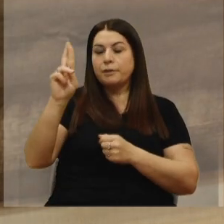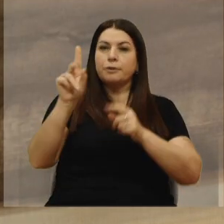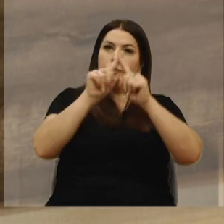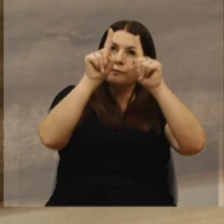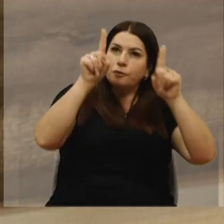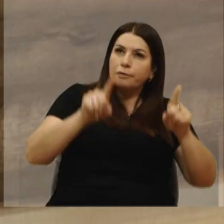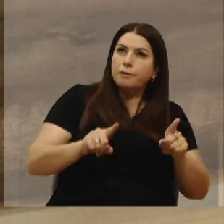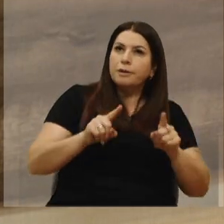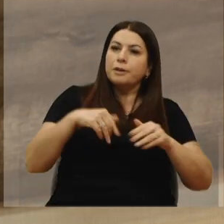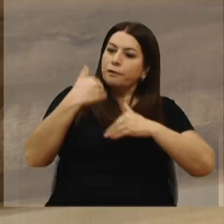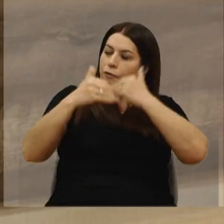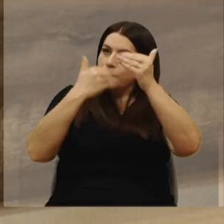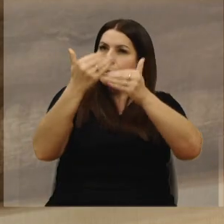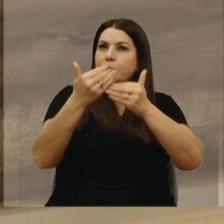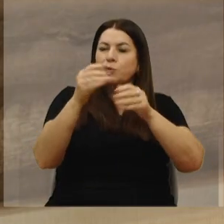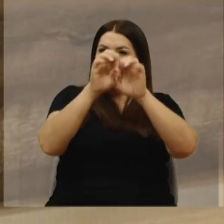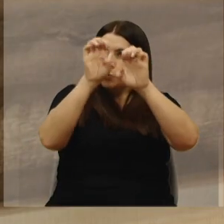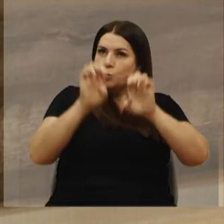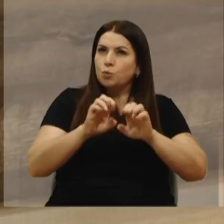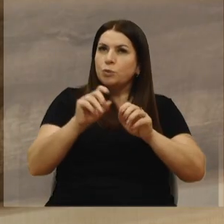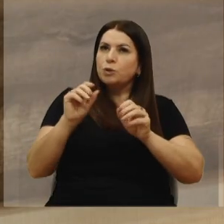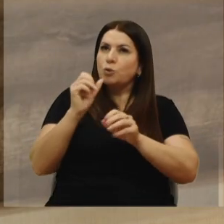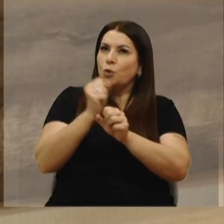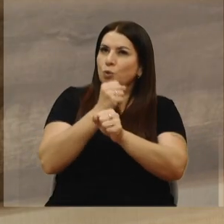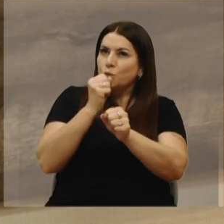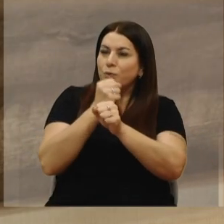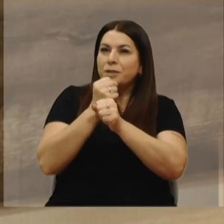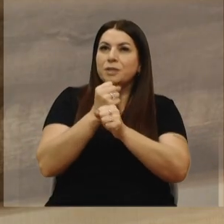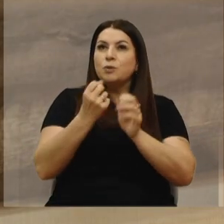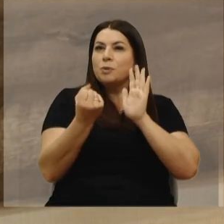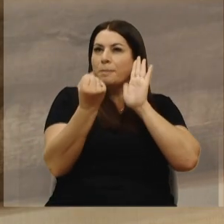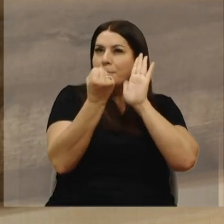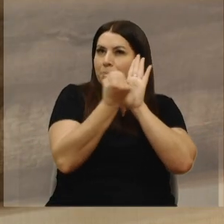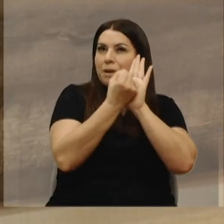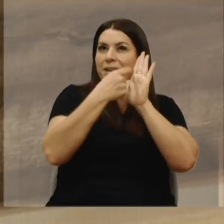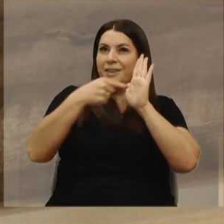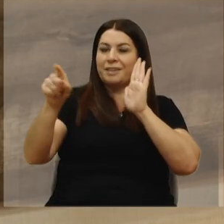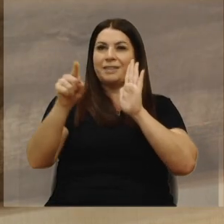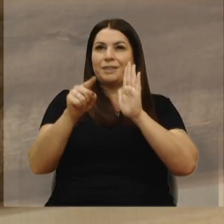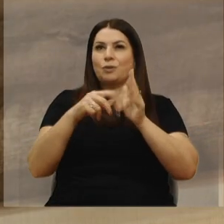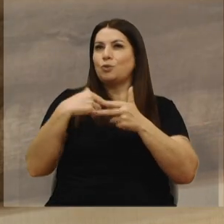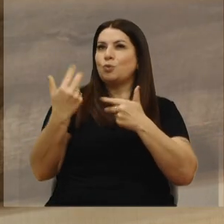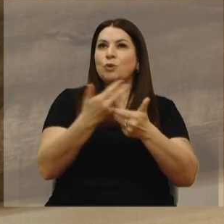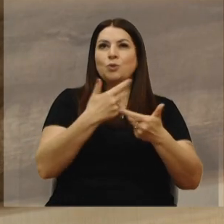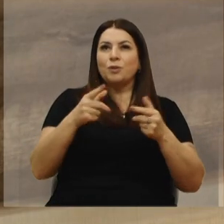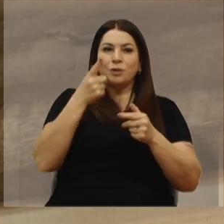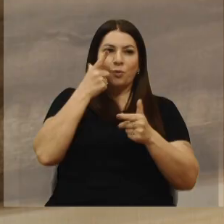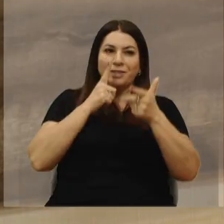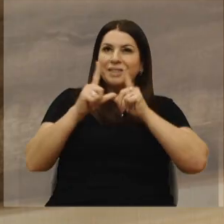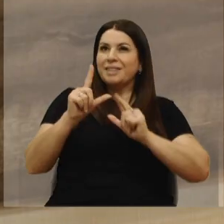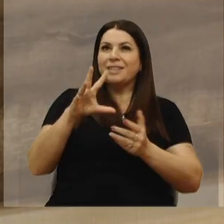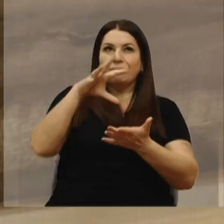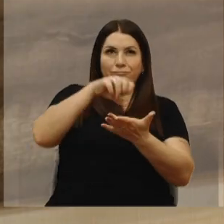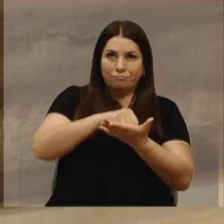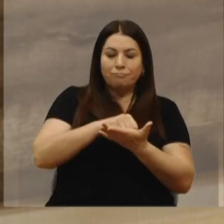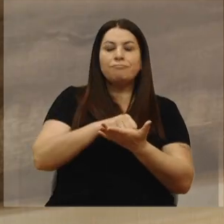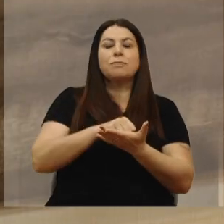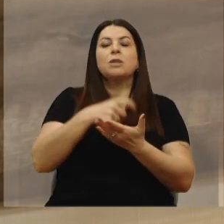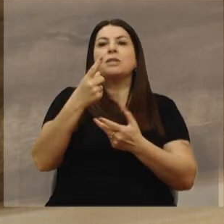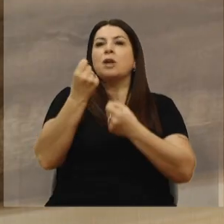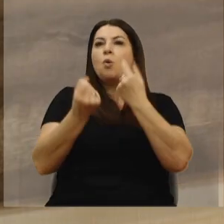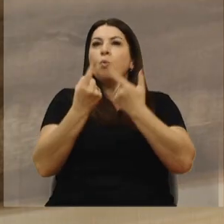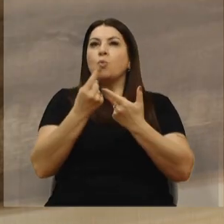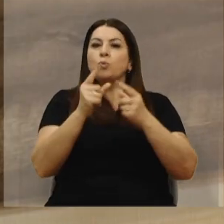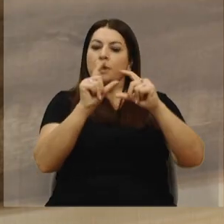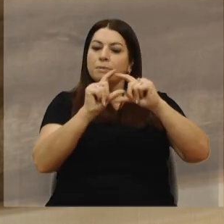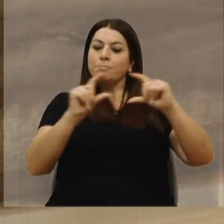diretores e os trabalhadores, a evolução da estrutura construída, os seus símbolos e suas efemérides. Esses são